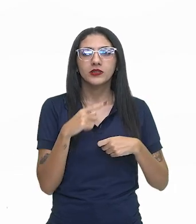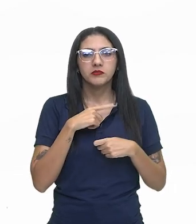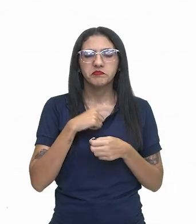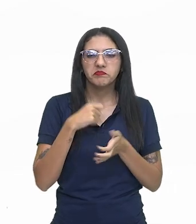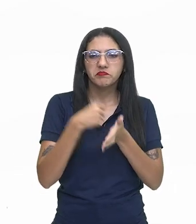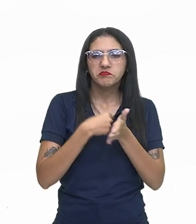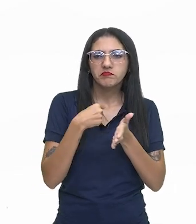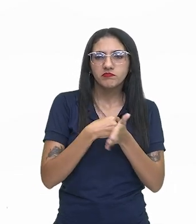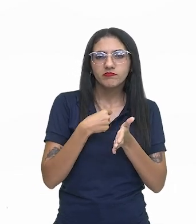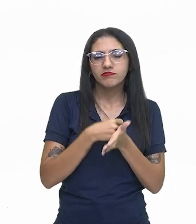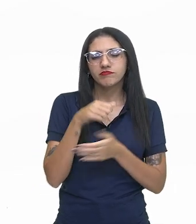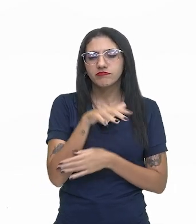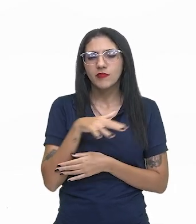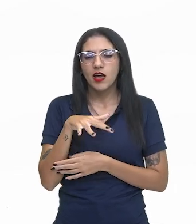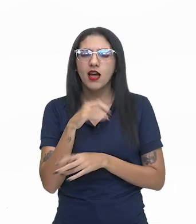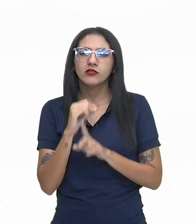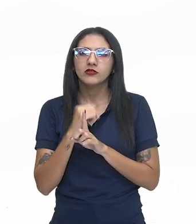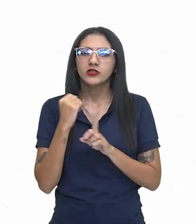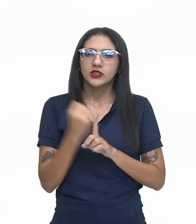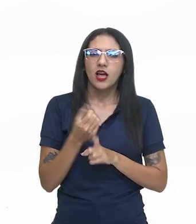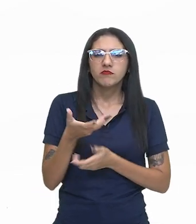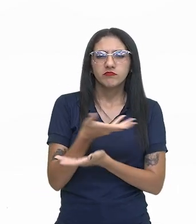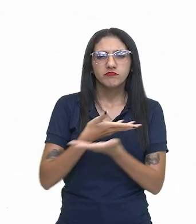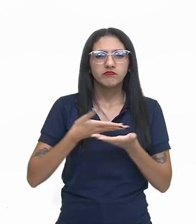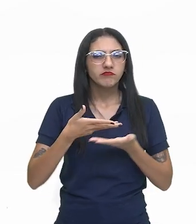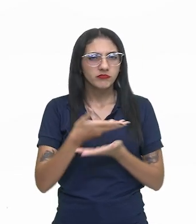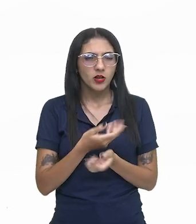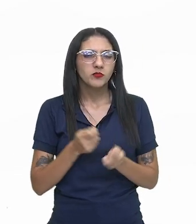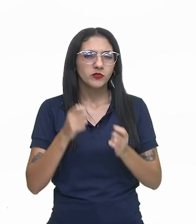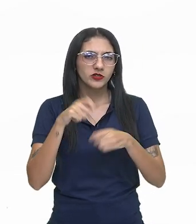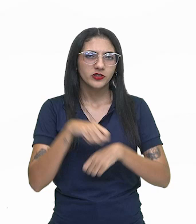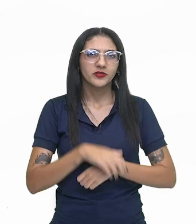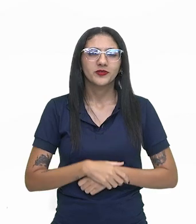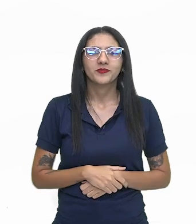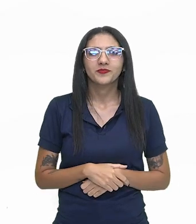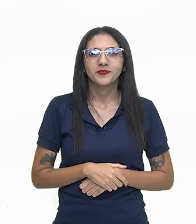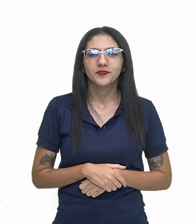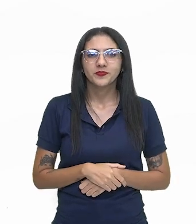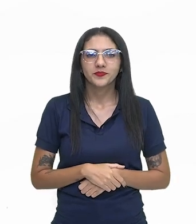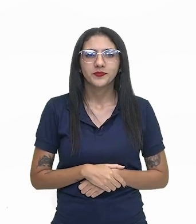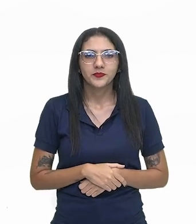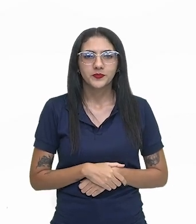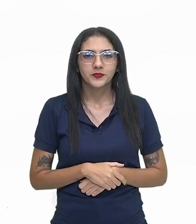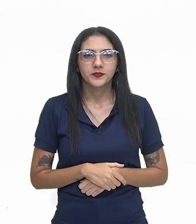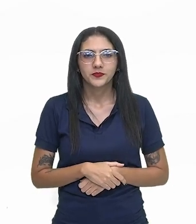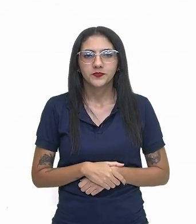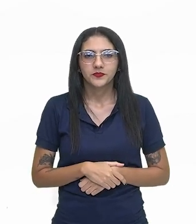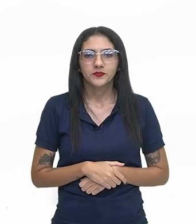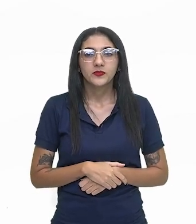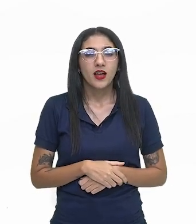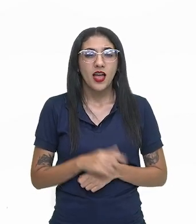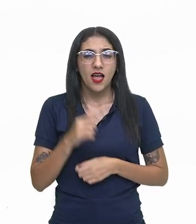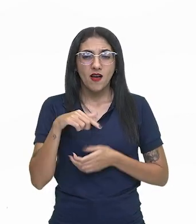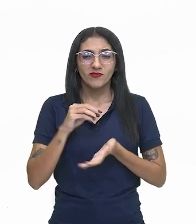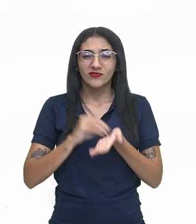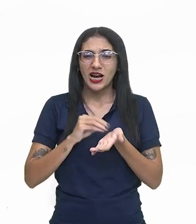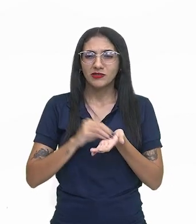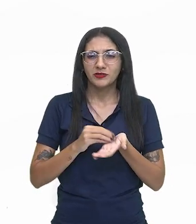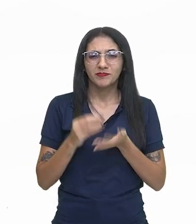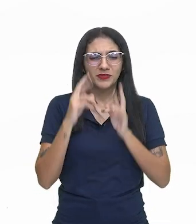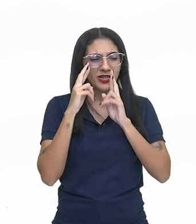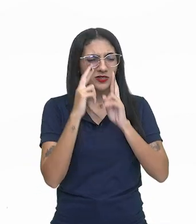buscar na arena social, buscar esse reconhecimento. O desrespeito, que a princípio nos parece